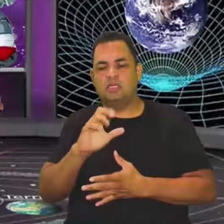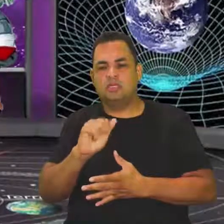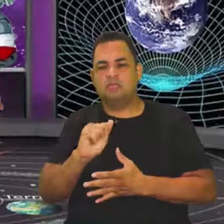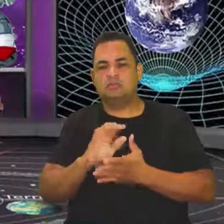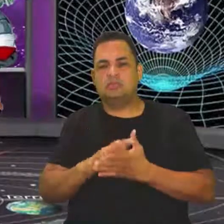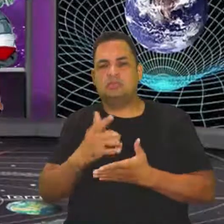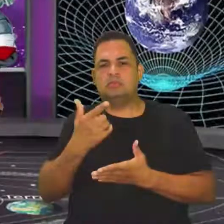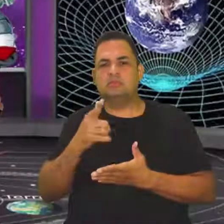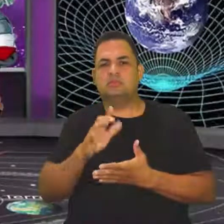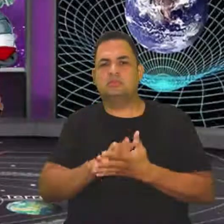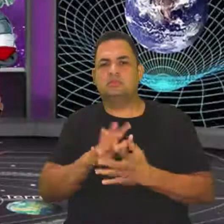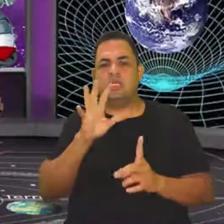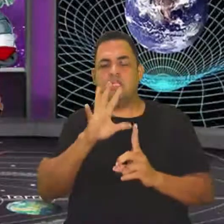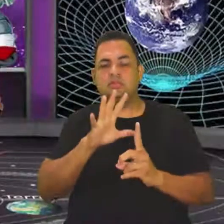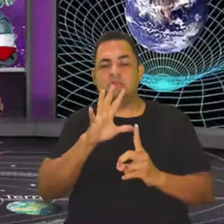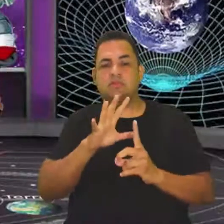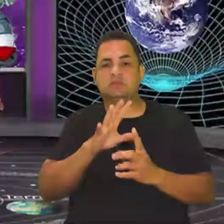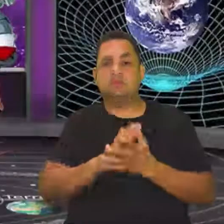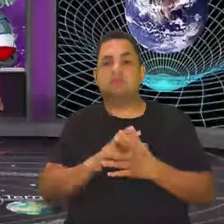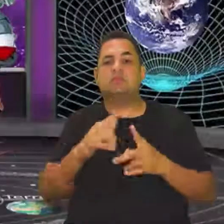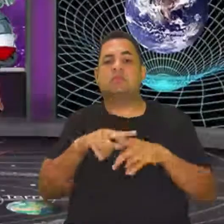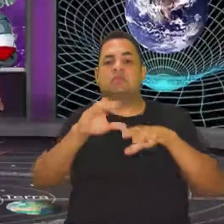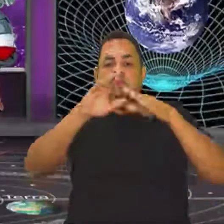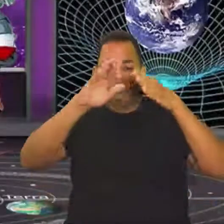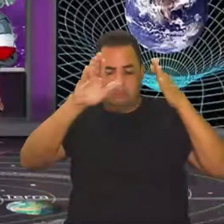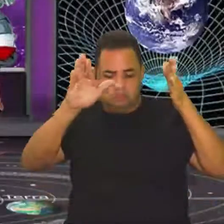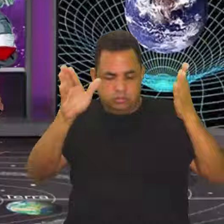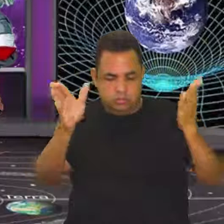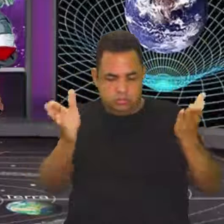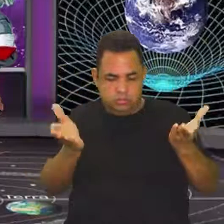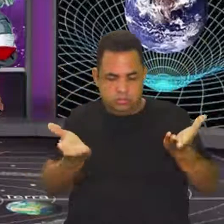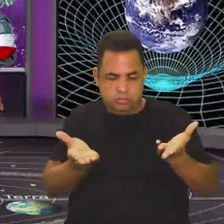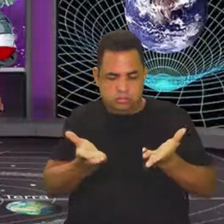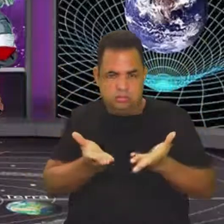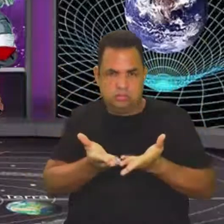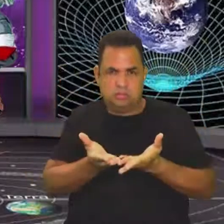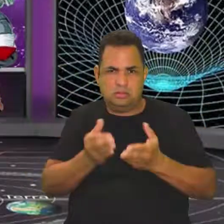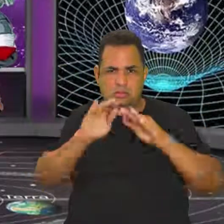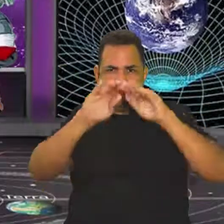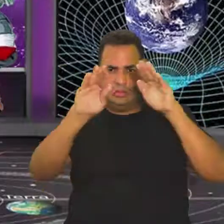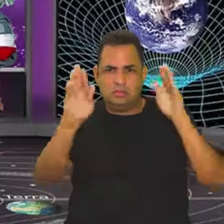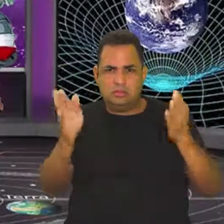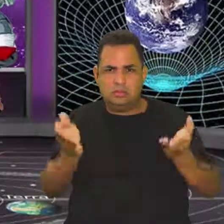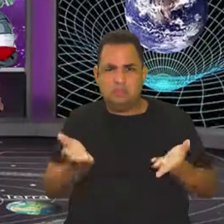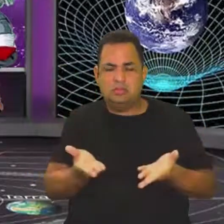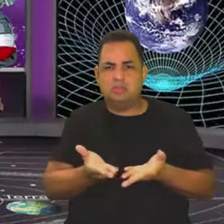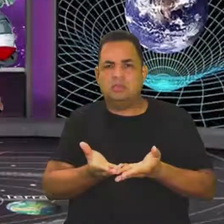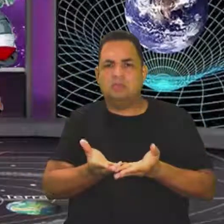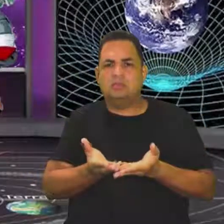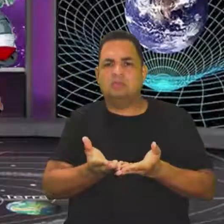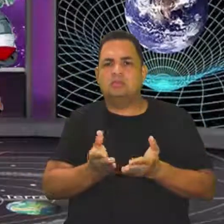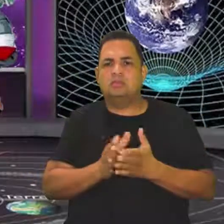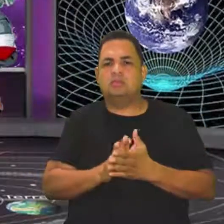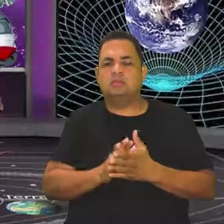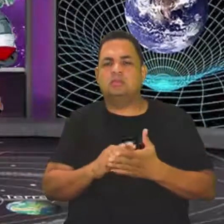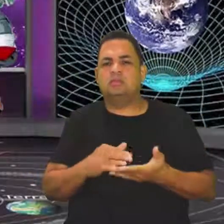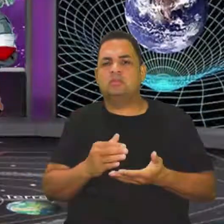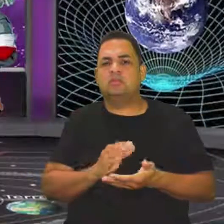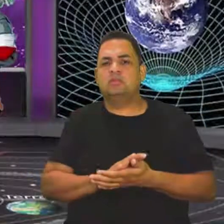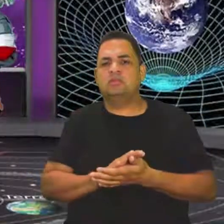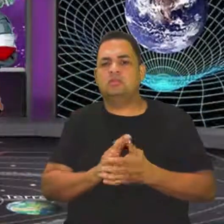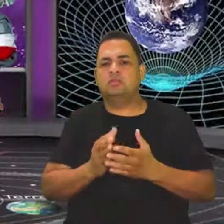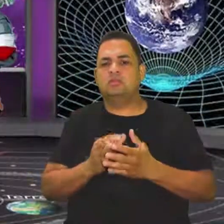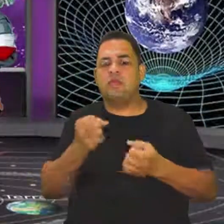descarga, porque é uma casca isolada ali, né? A gaiola de Faraday que nós falamos, né? Falei da situação do